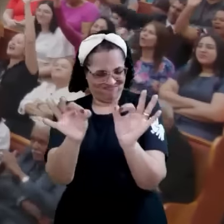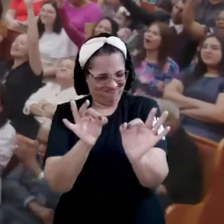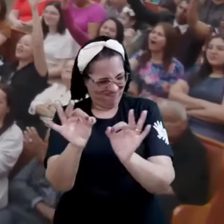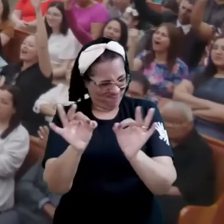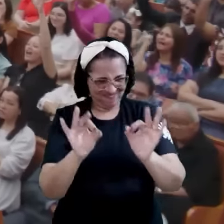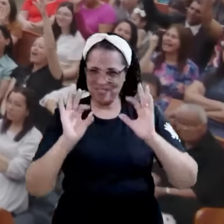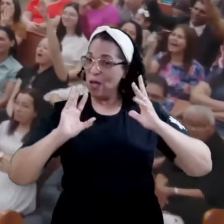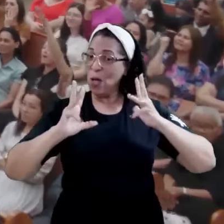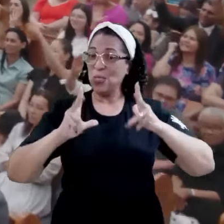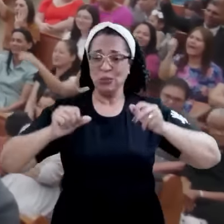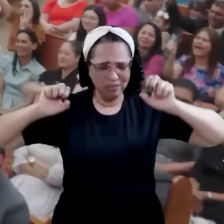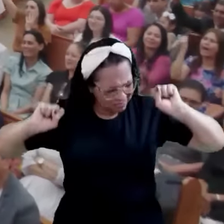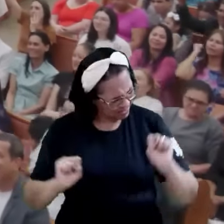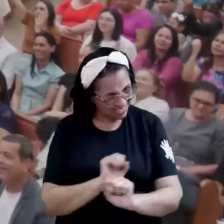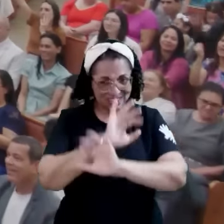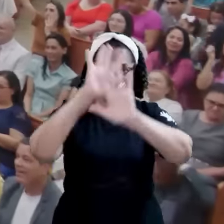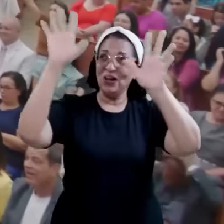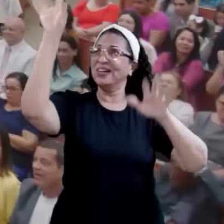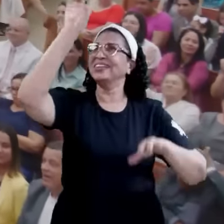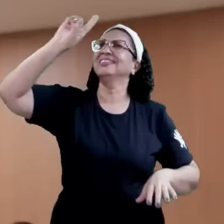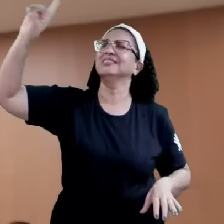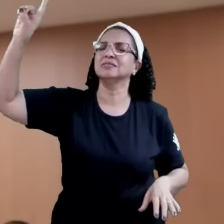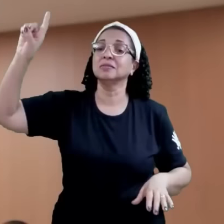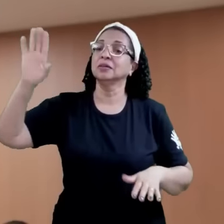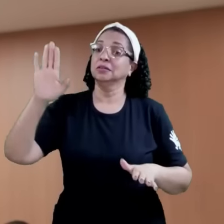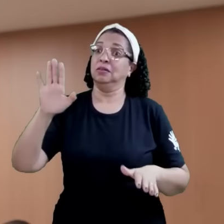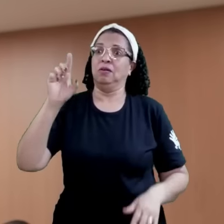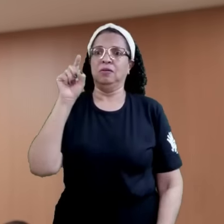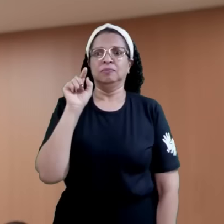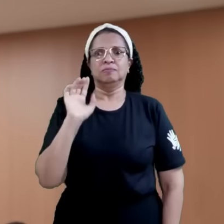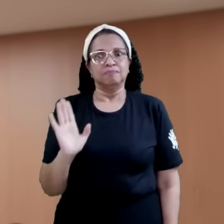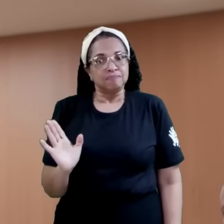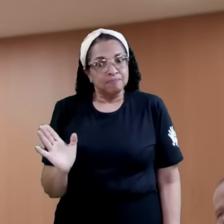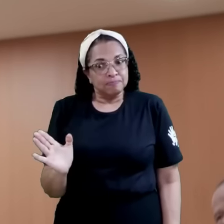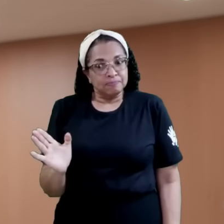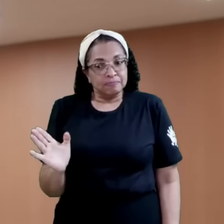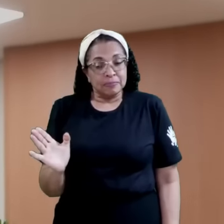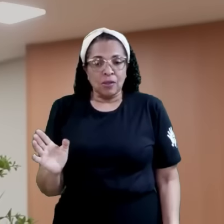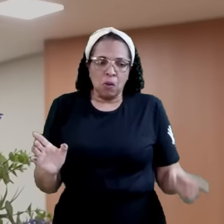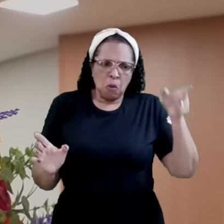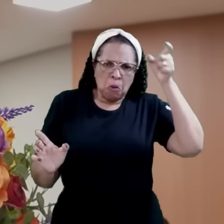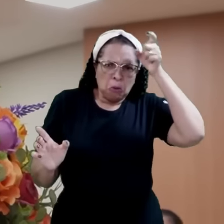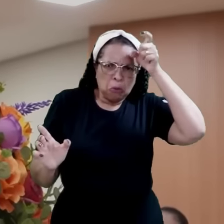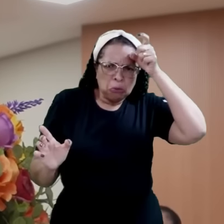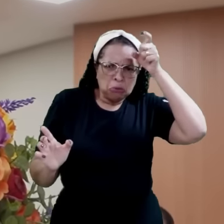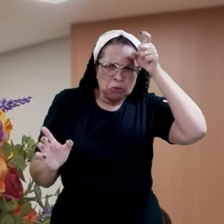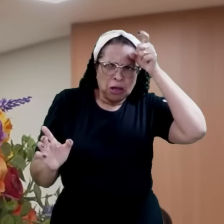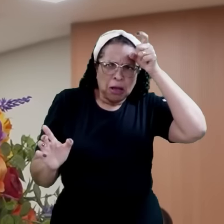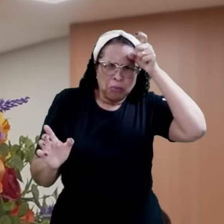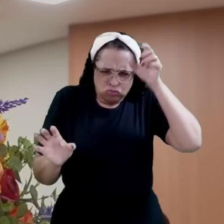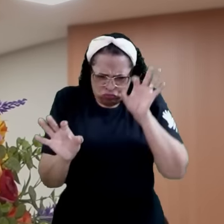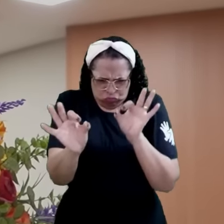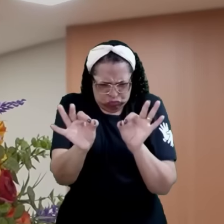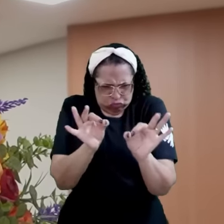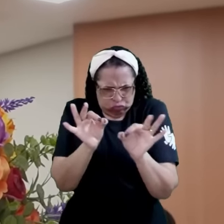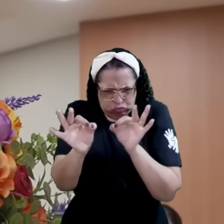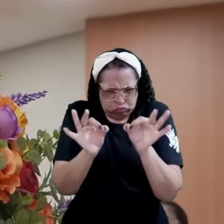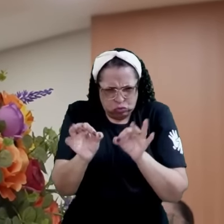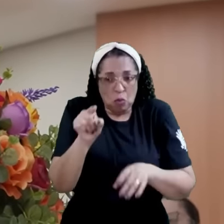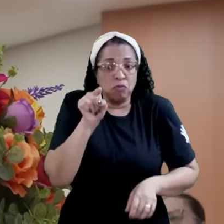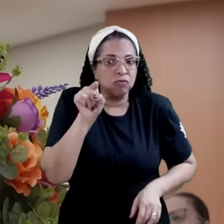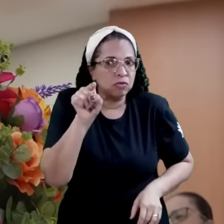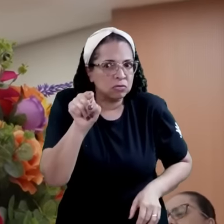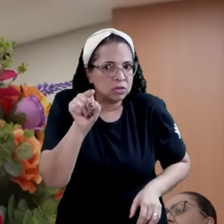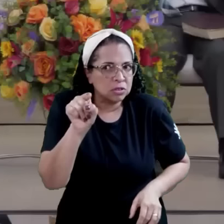que você deu quem sabe o Diabo Está articulando para alguém chorar aqui amanhã mas é um glória teu aqui Deus cha a